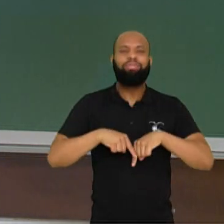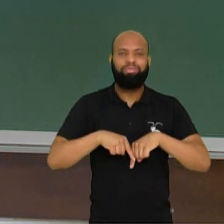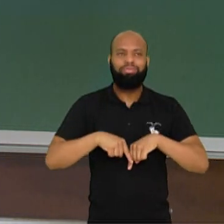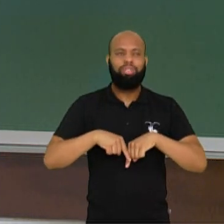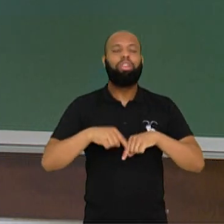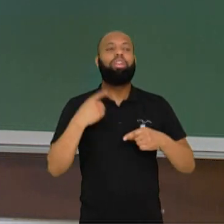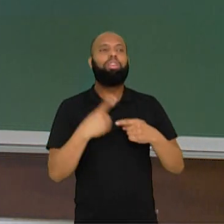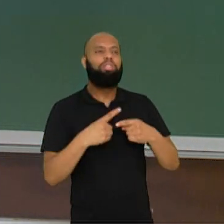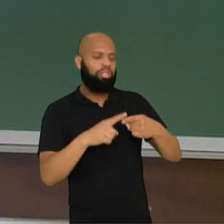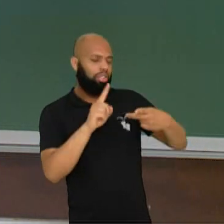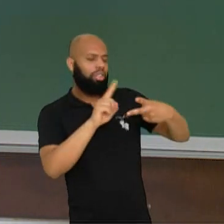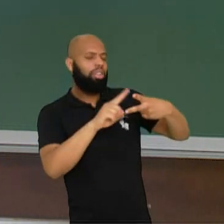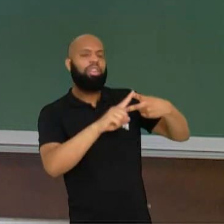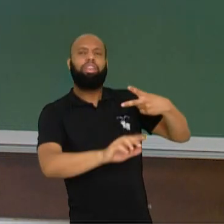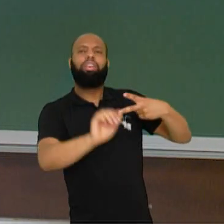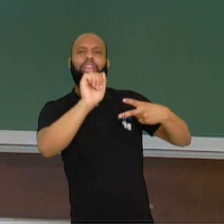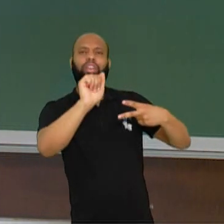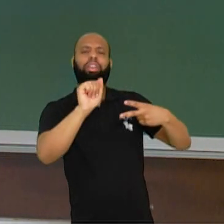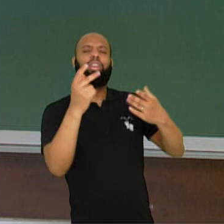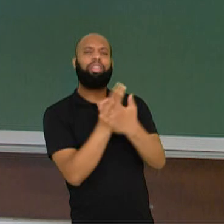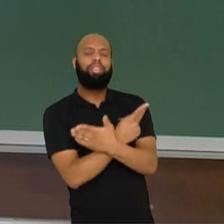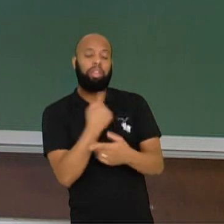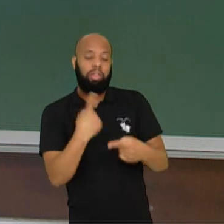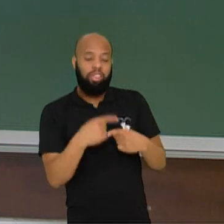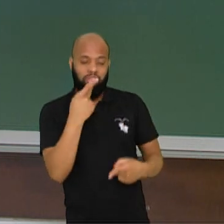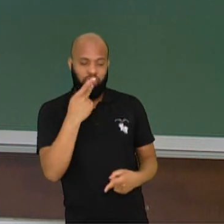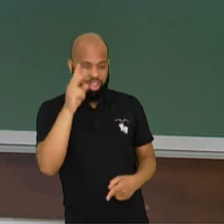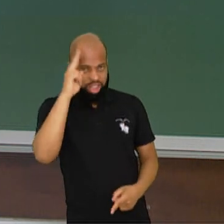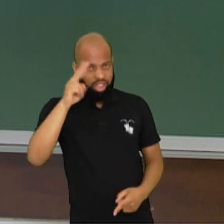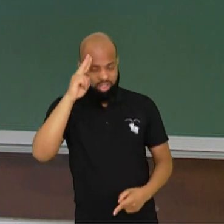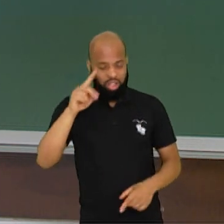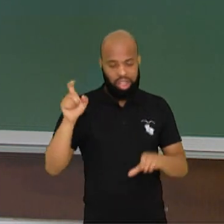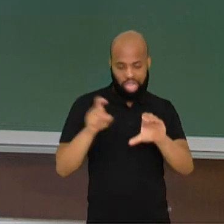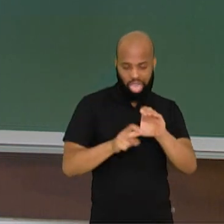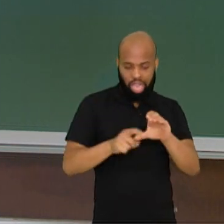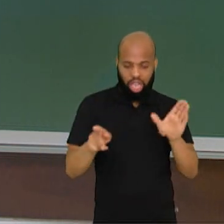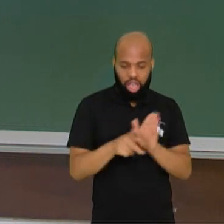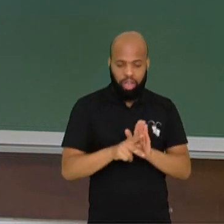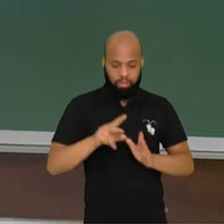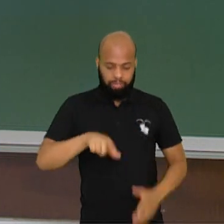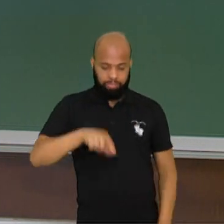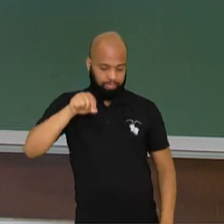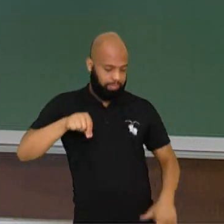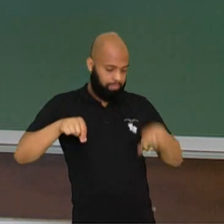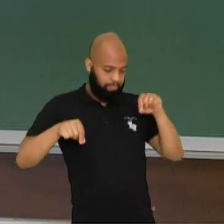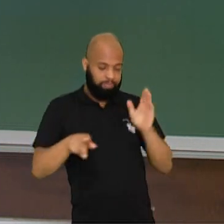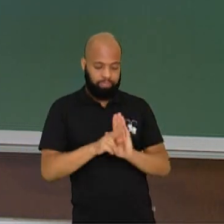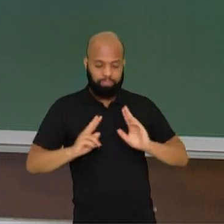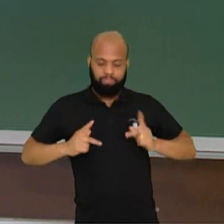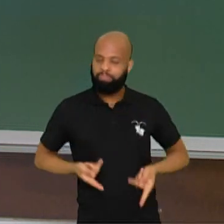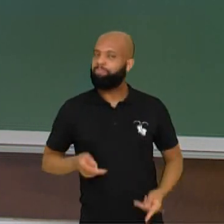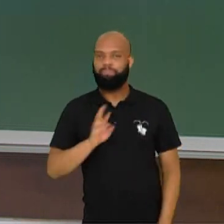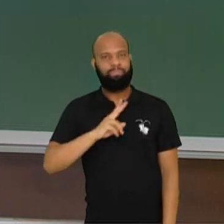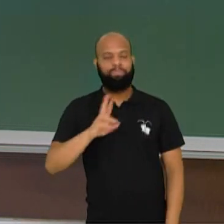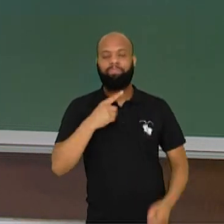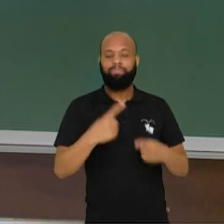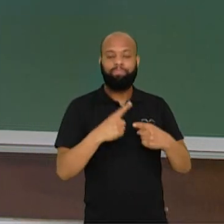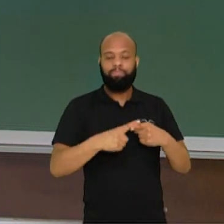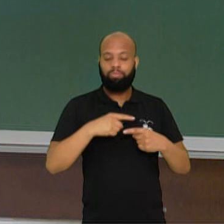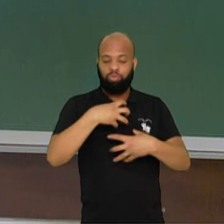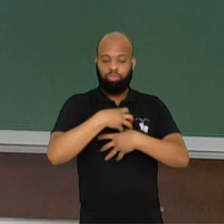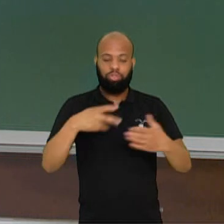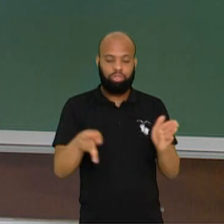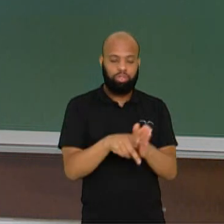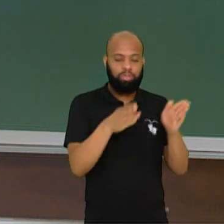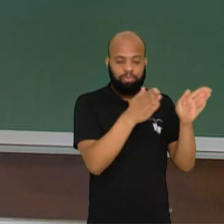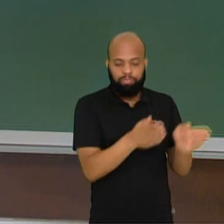a história, ela depende das escolhas dos homens. E, na verdade, os modos de produção, eles fogem à capacidade